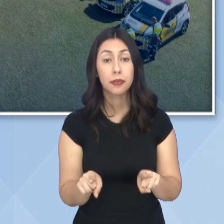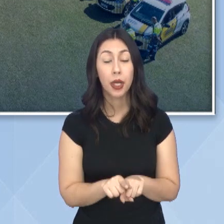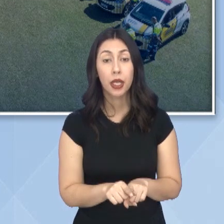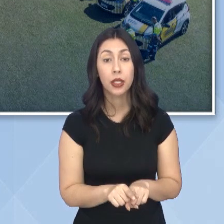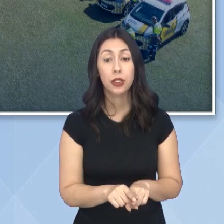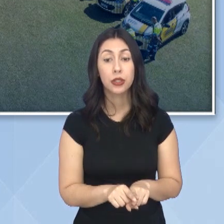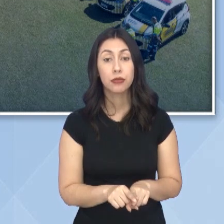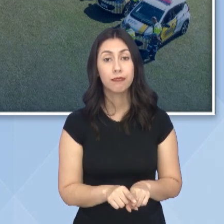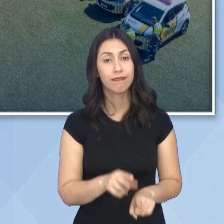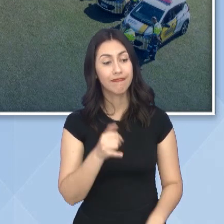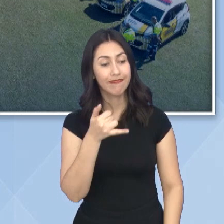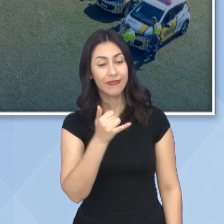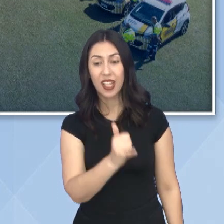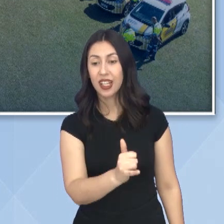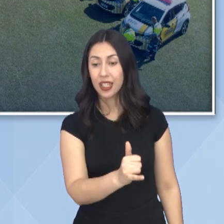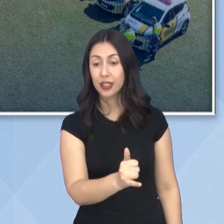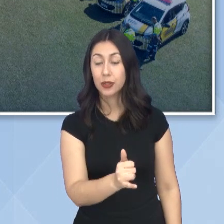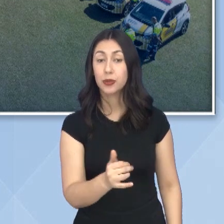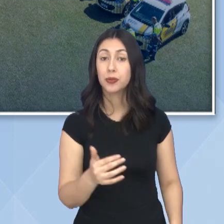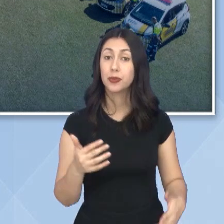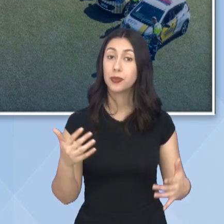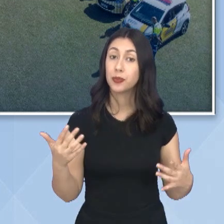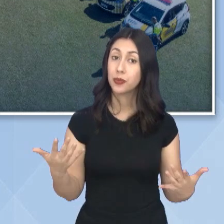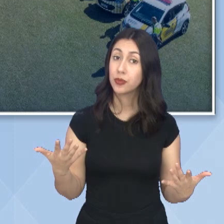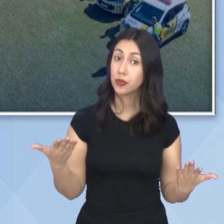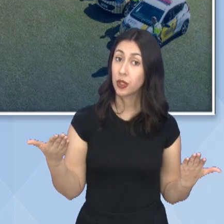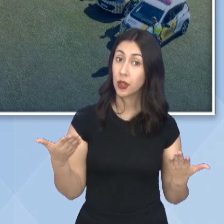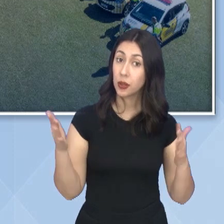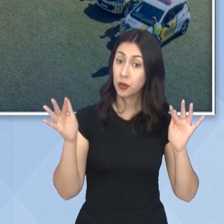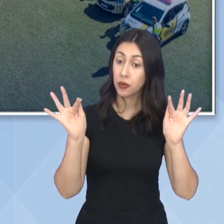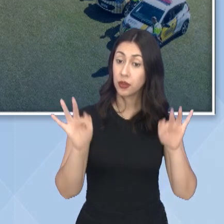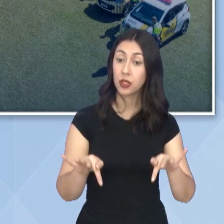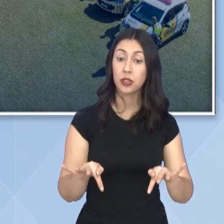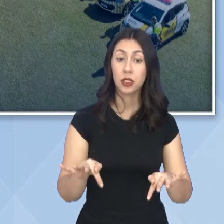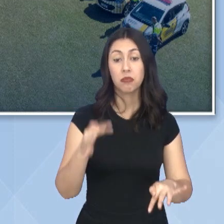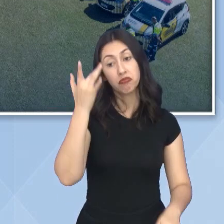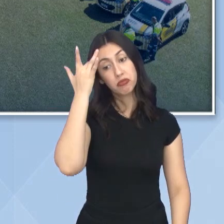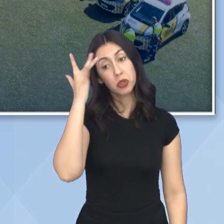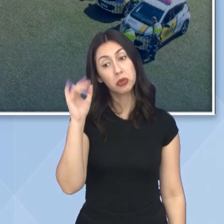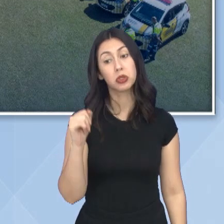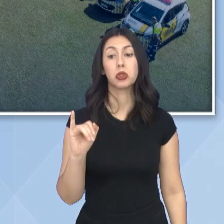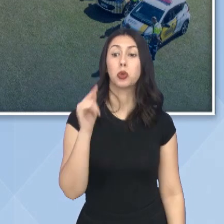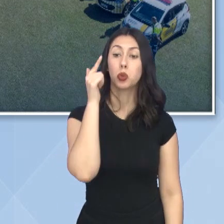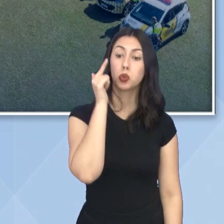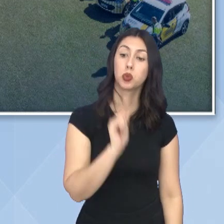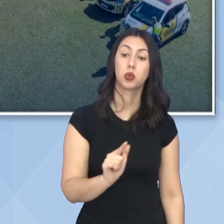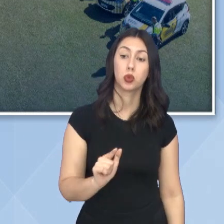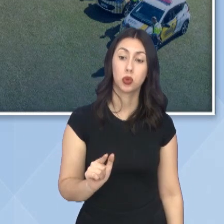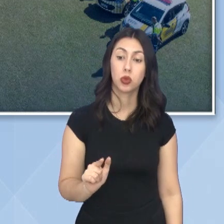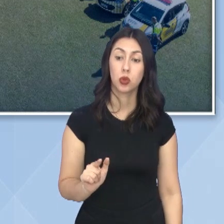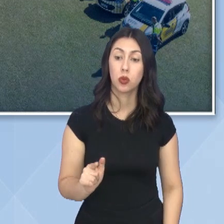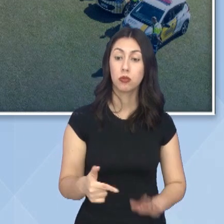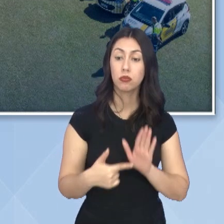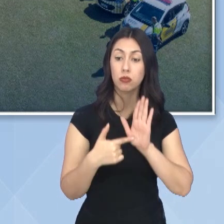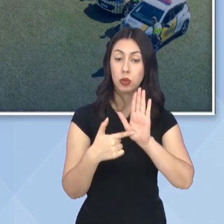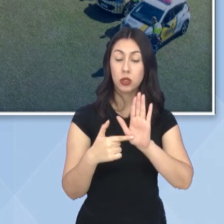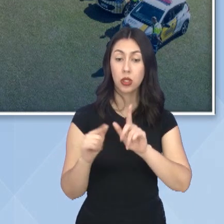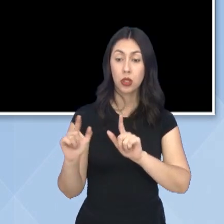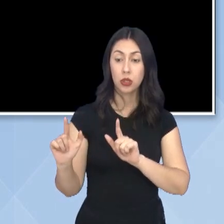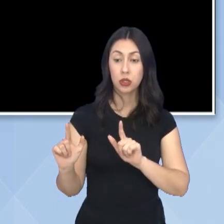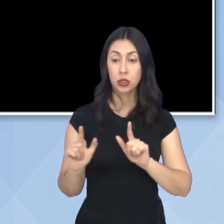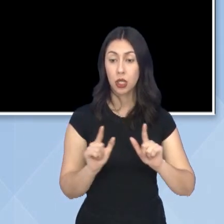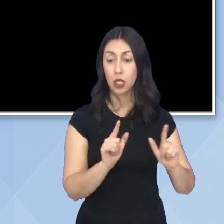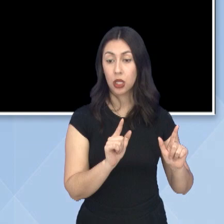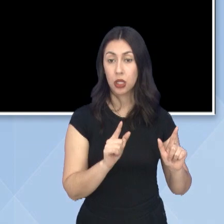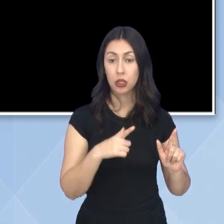modelos elétricos. E para terminar, não sei se a gente conseguiu colocar a tela, não sei se é a última